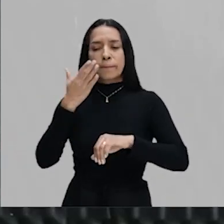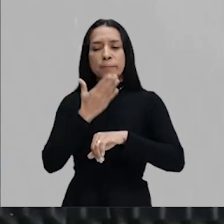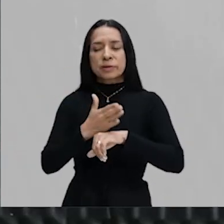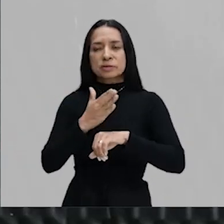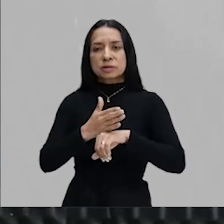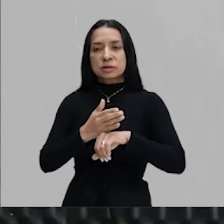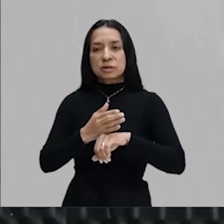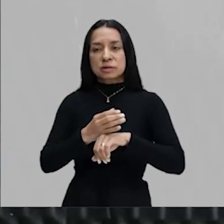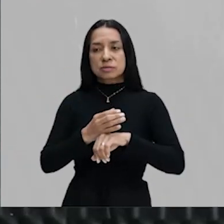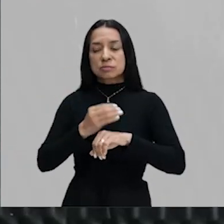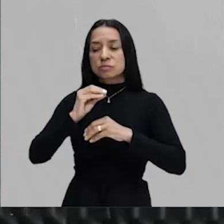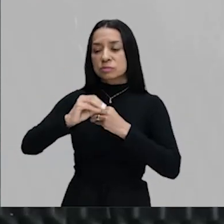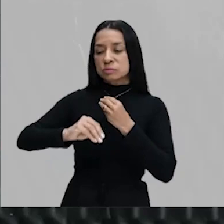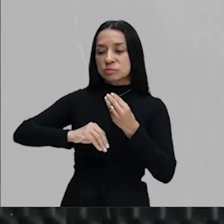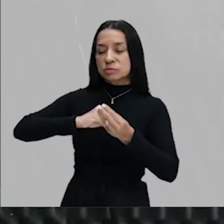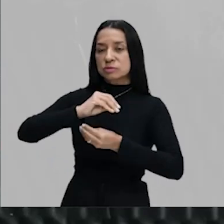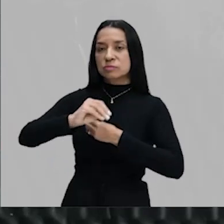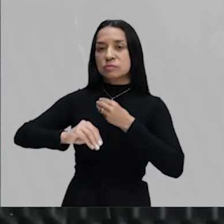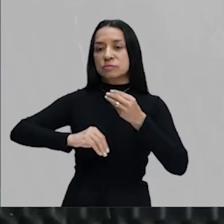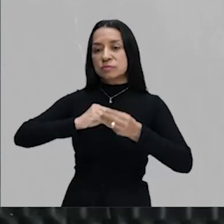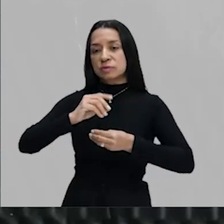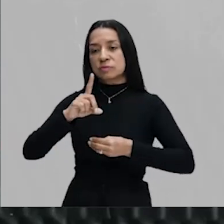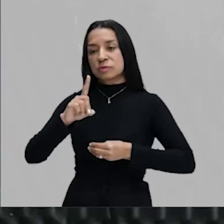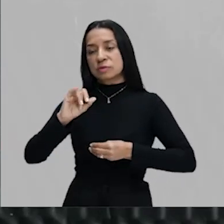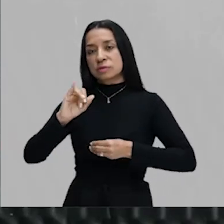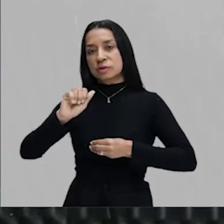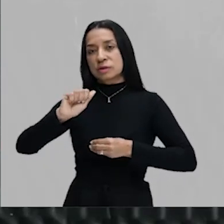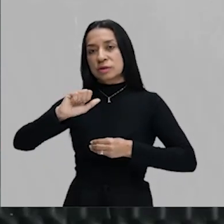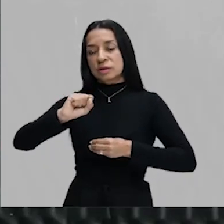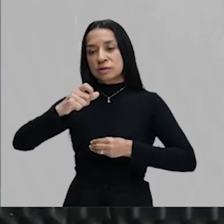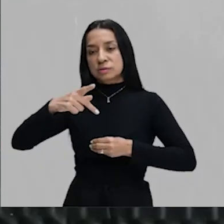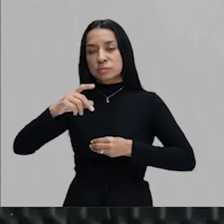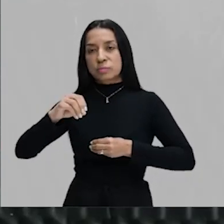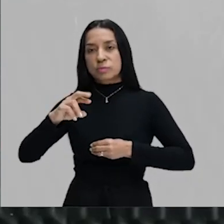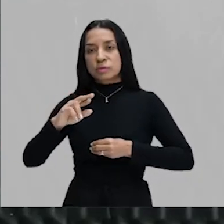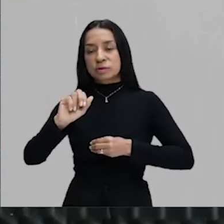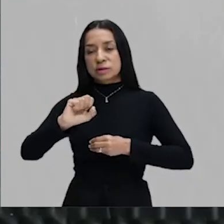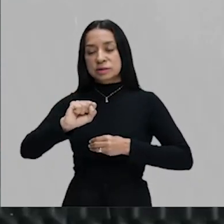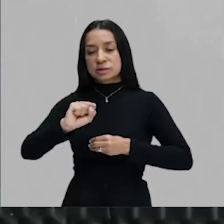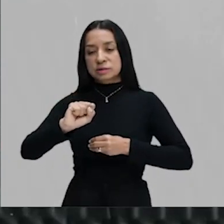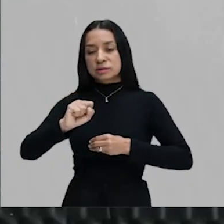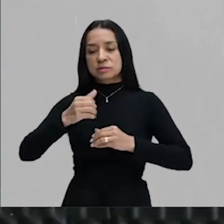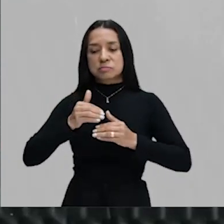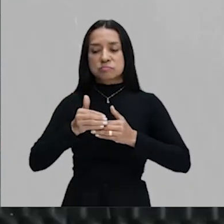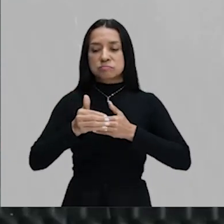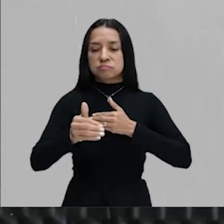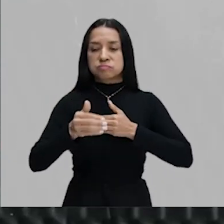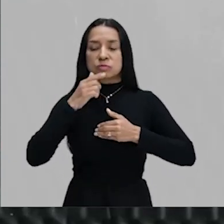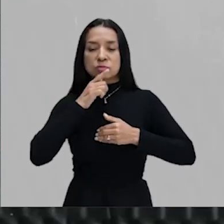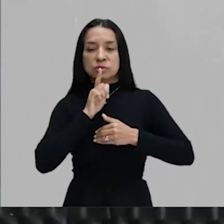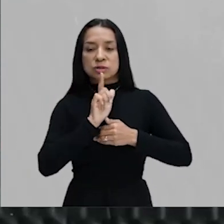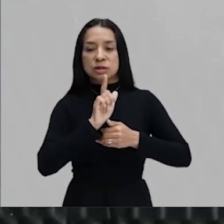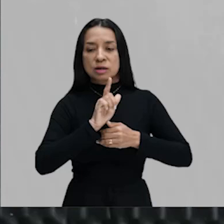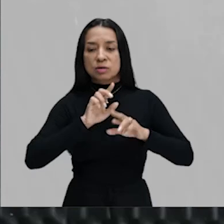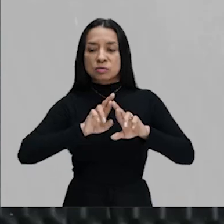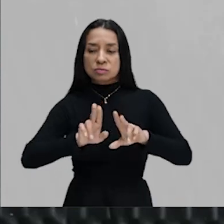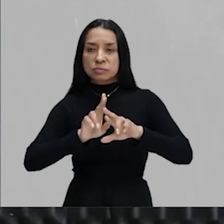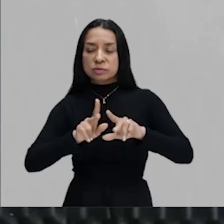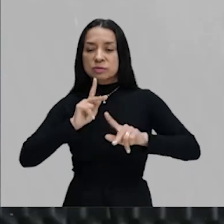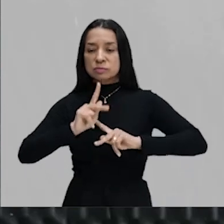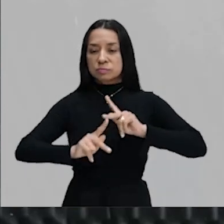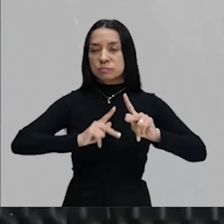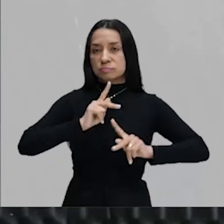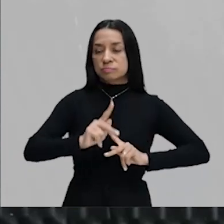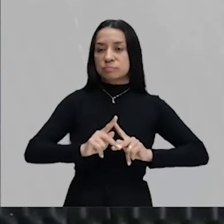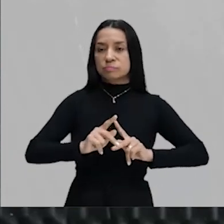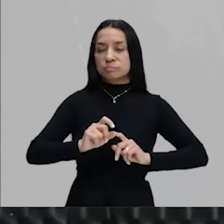eles acabaram se envolvendo em diásporas, né? Na medida que eles vão sendo conquistados por diversos povos,